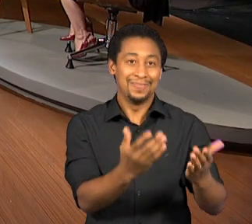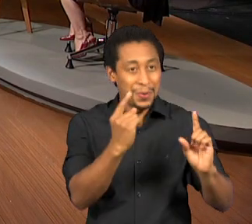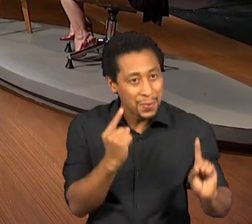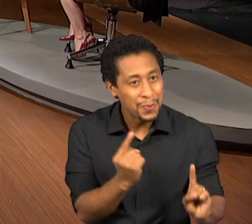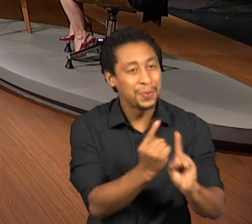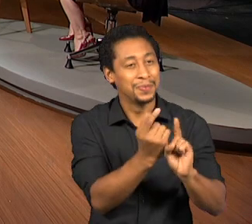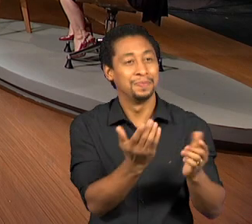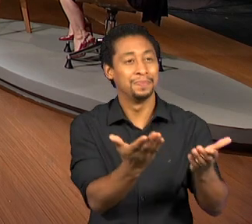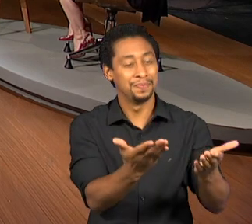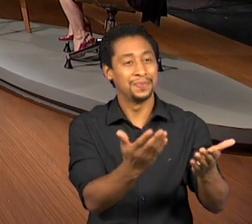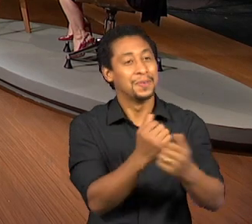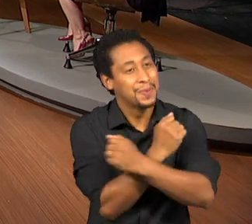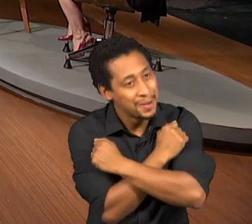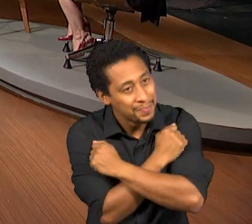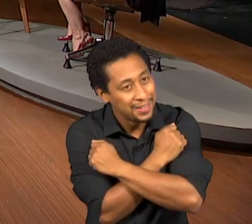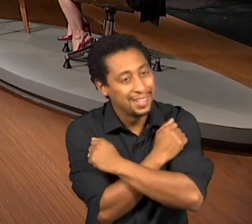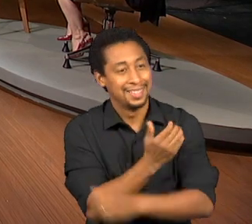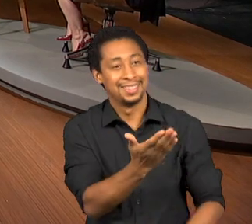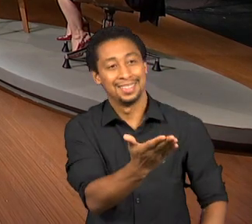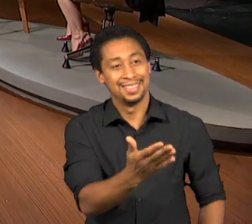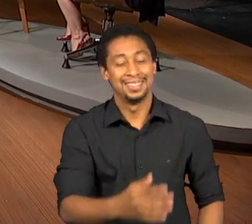você. Um abraço, viu?